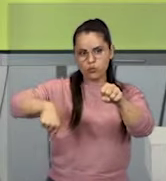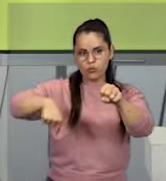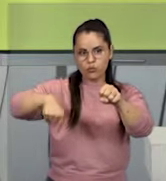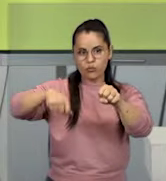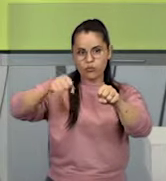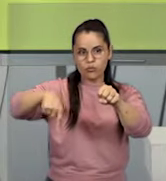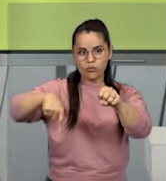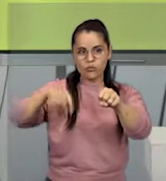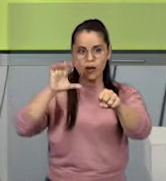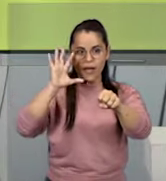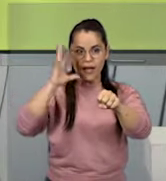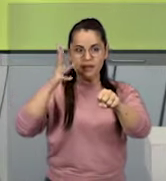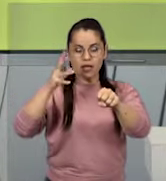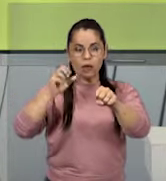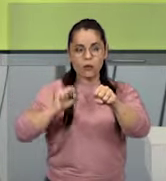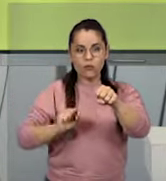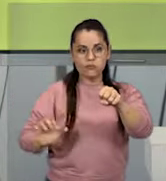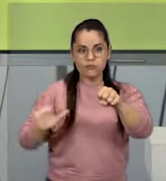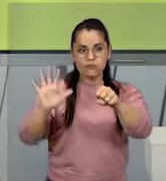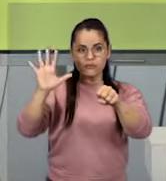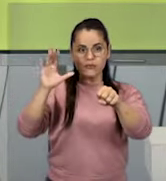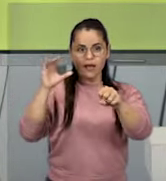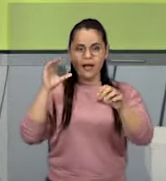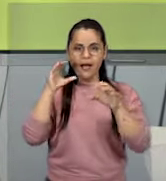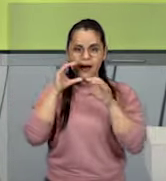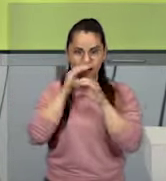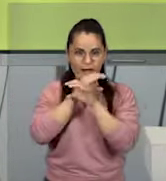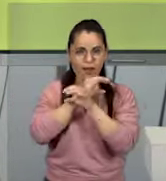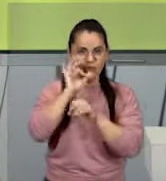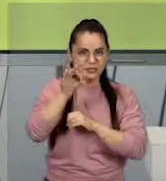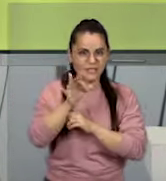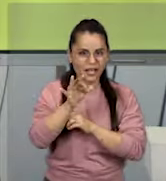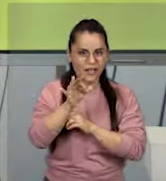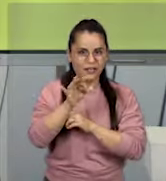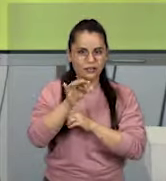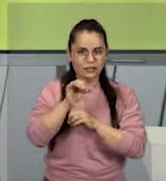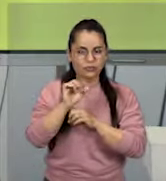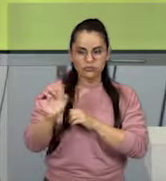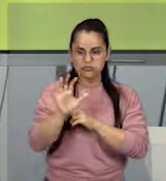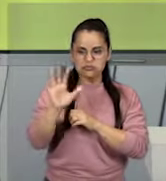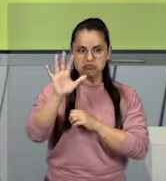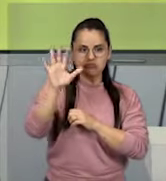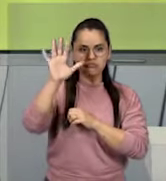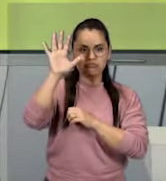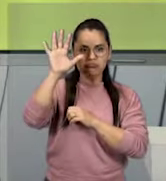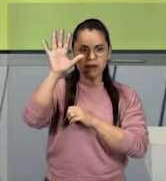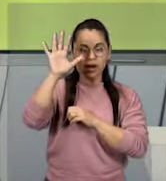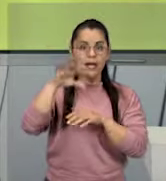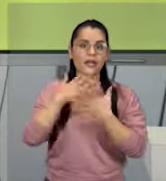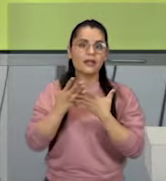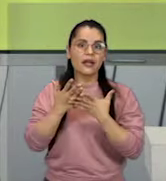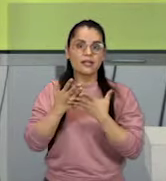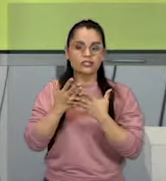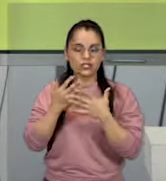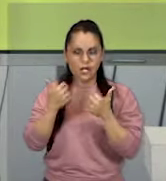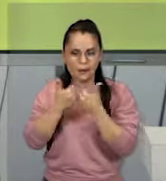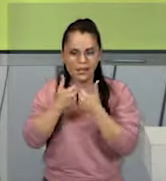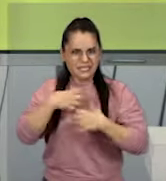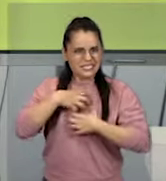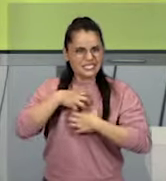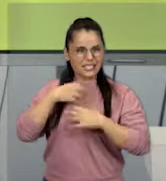câmara de combustão ela tá liberando calor né esses gases vapores vão sair ali por escapamento quando a gente chega